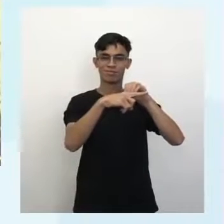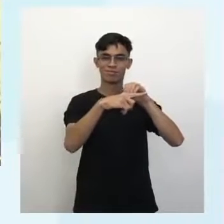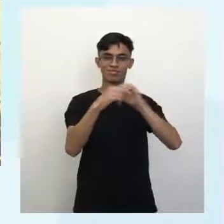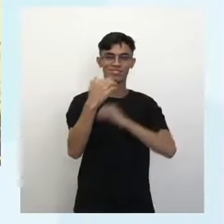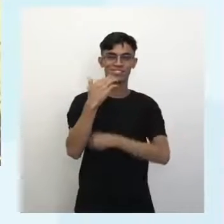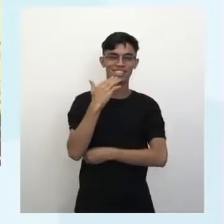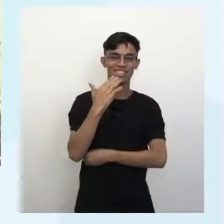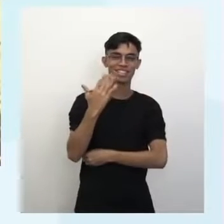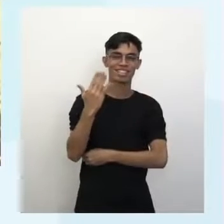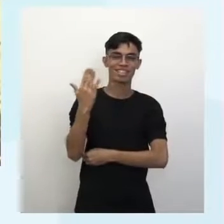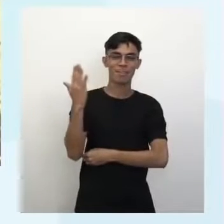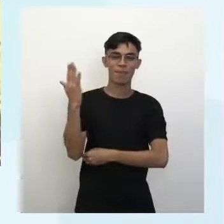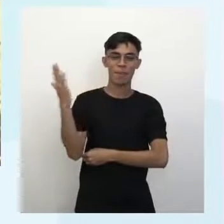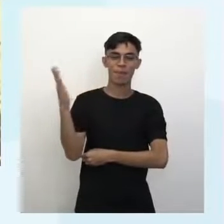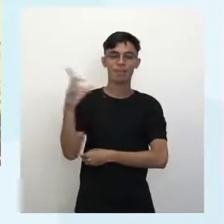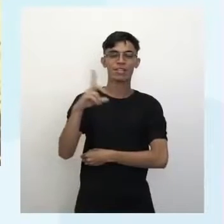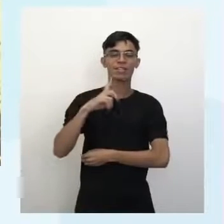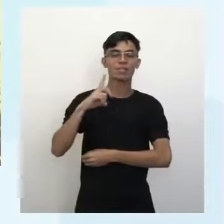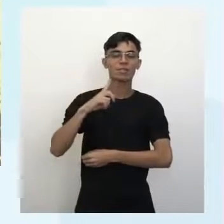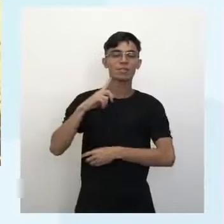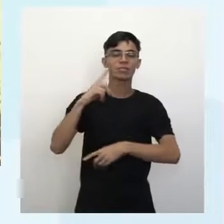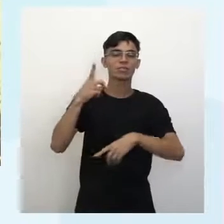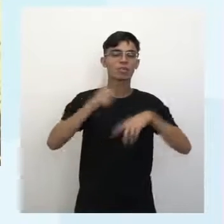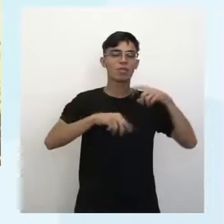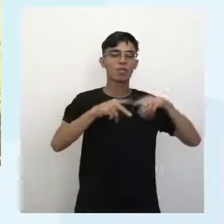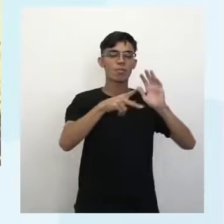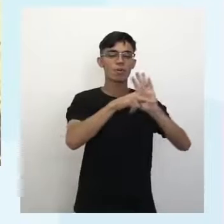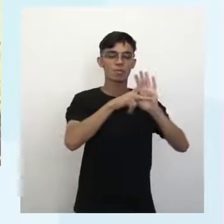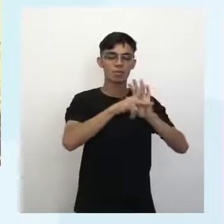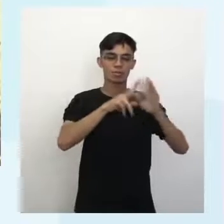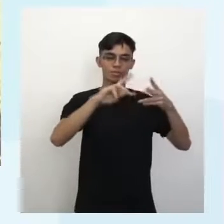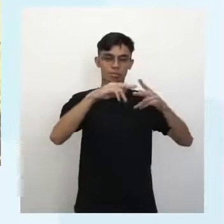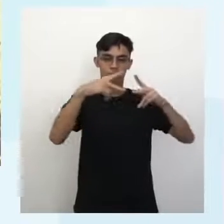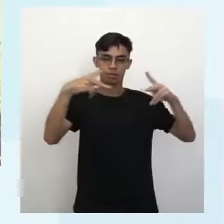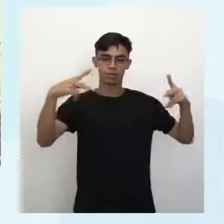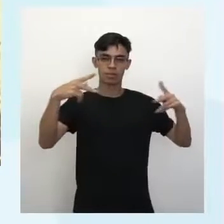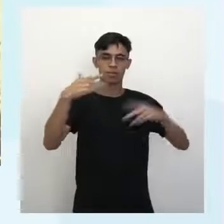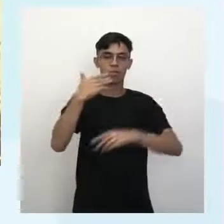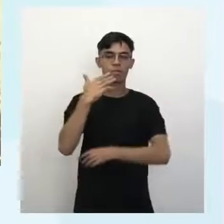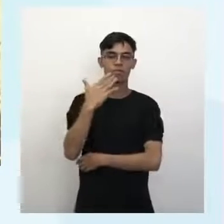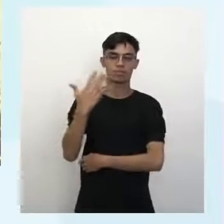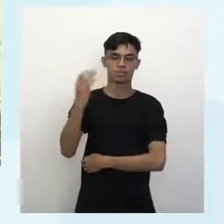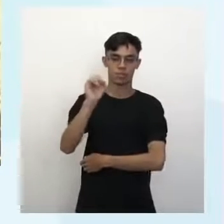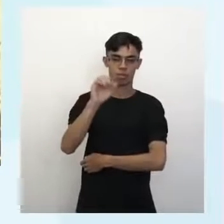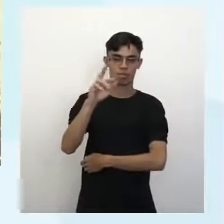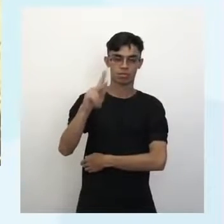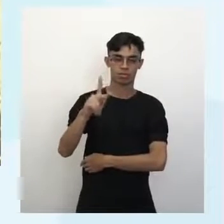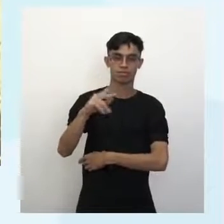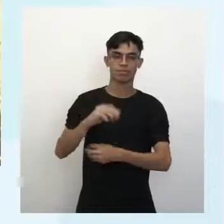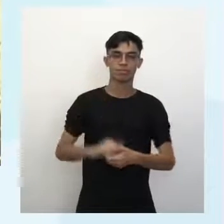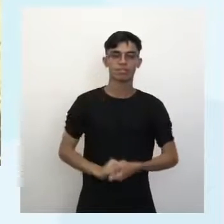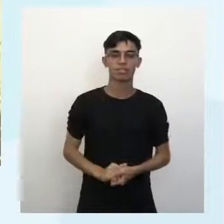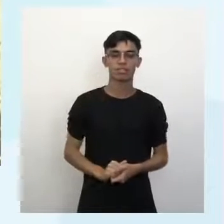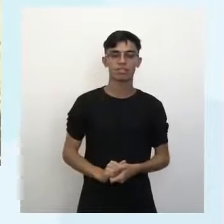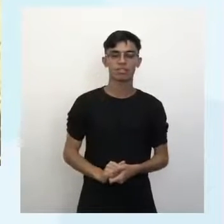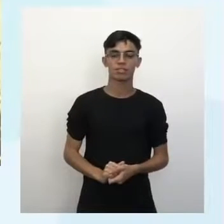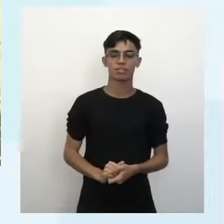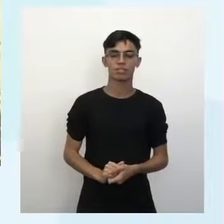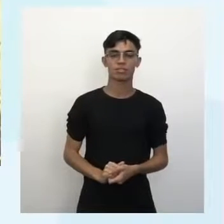aqui, praticamente entra só o material genético, tá? Ele vai perder essa cauda, tá bom? Muito bem.